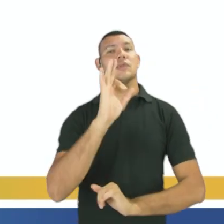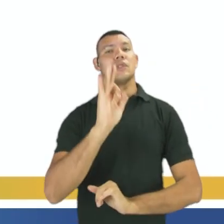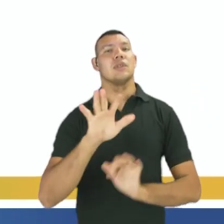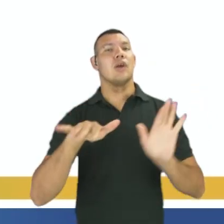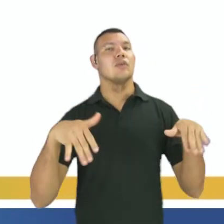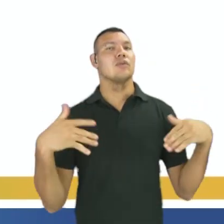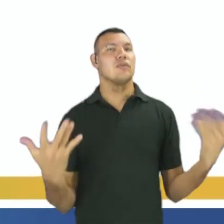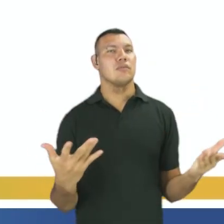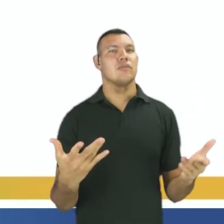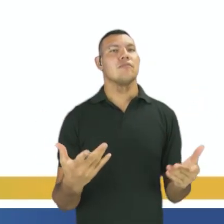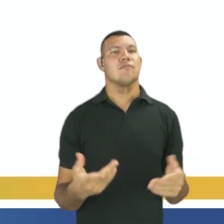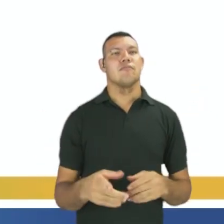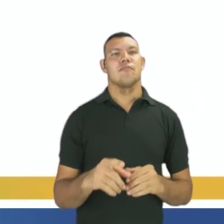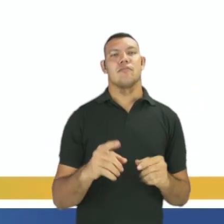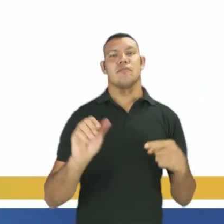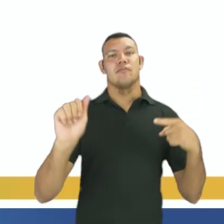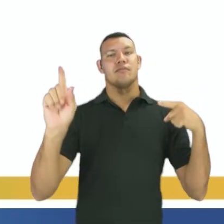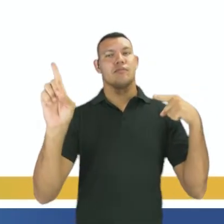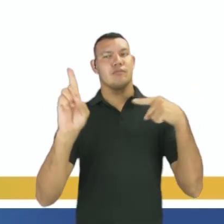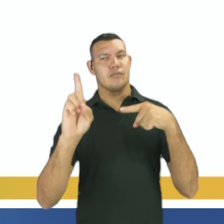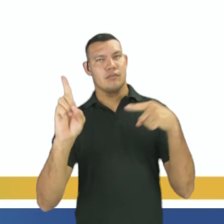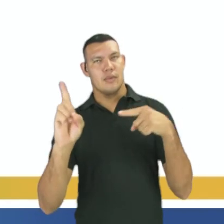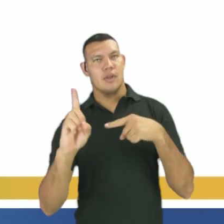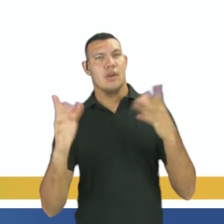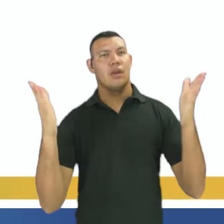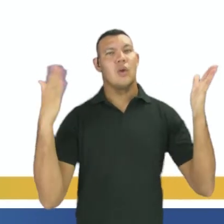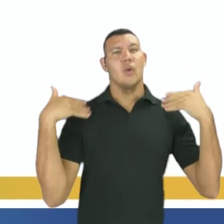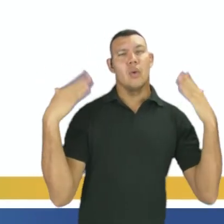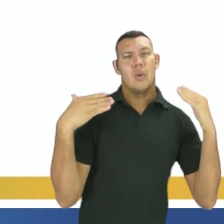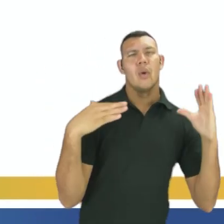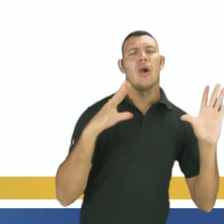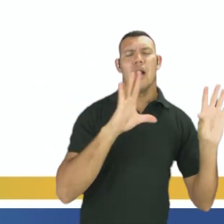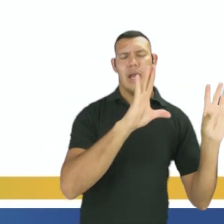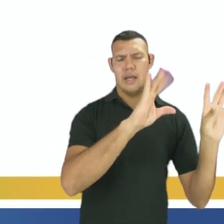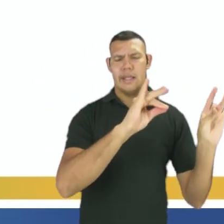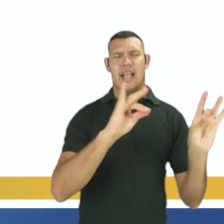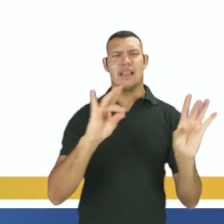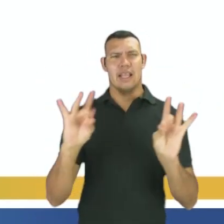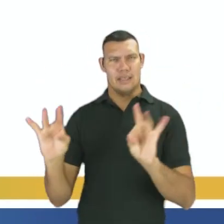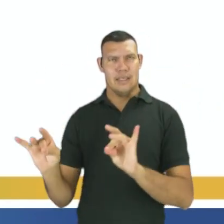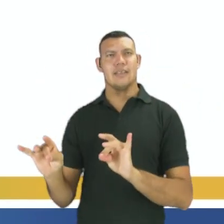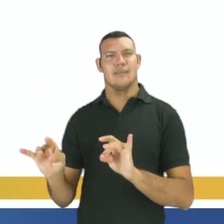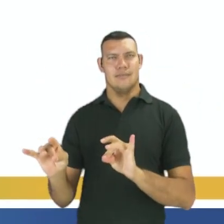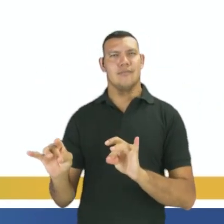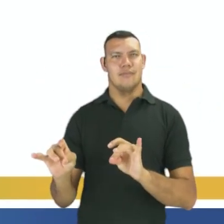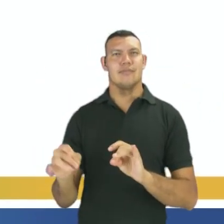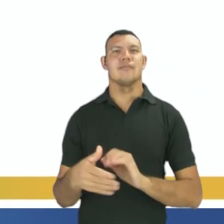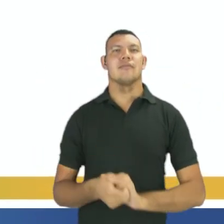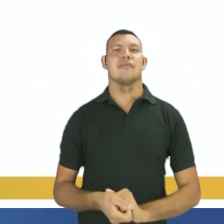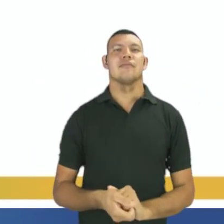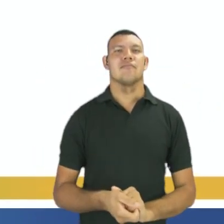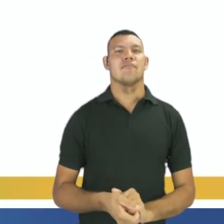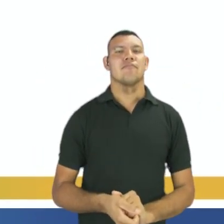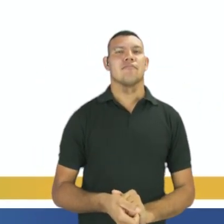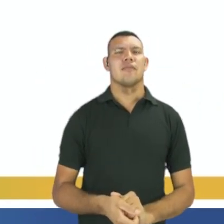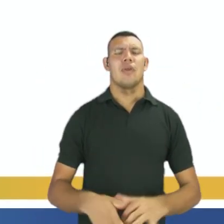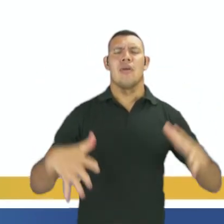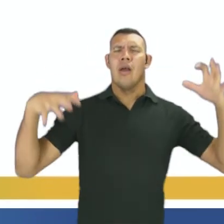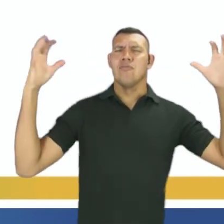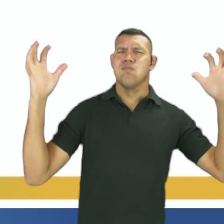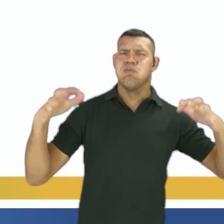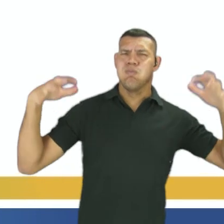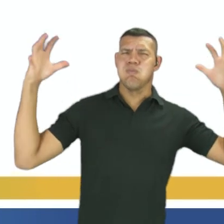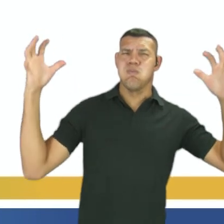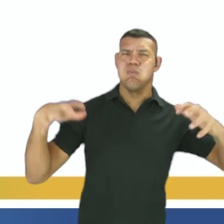é a questão de clima quente e úmido né Nós temos realmente o clima quente e úmido eu clico predominante clima equatorial